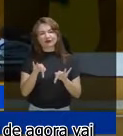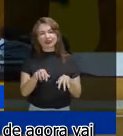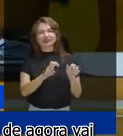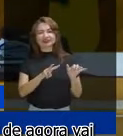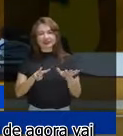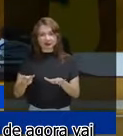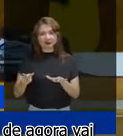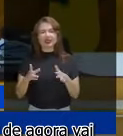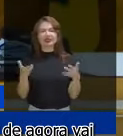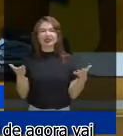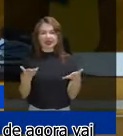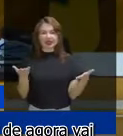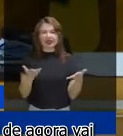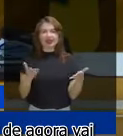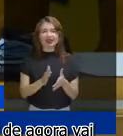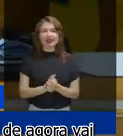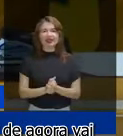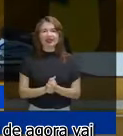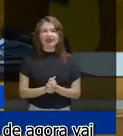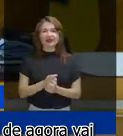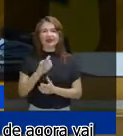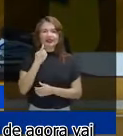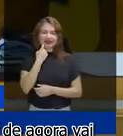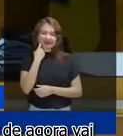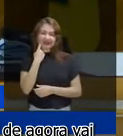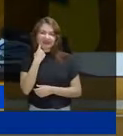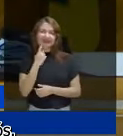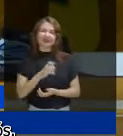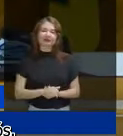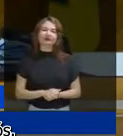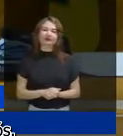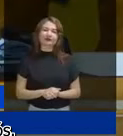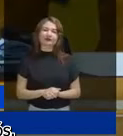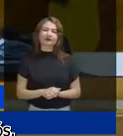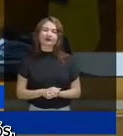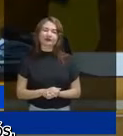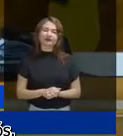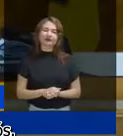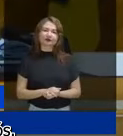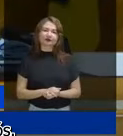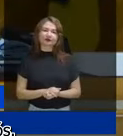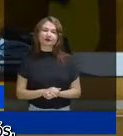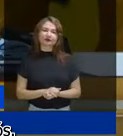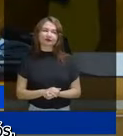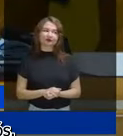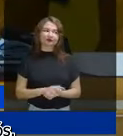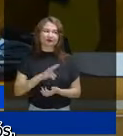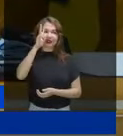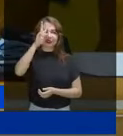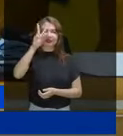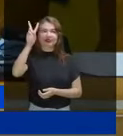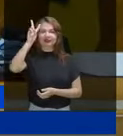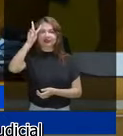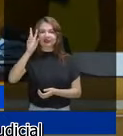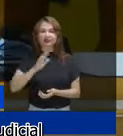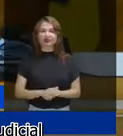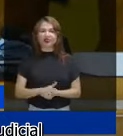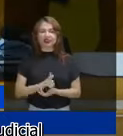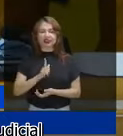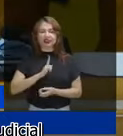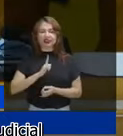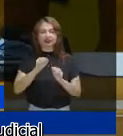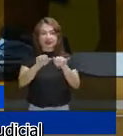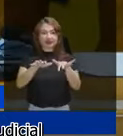semana, né? A partir de agora vai sextar para nós, digamos assim, né? Sextar para nós. E lembrando que na segunda-feira